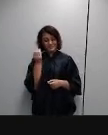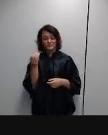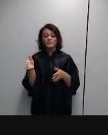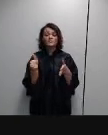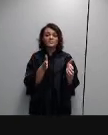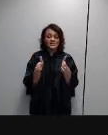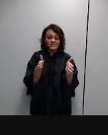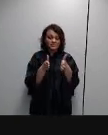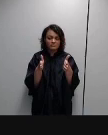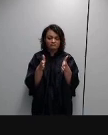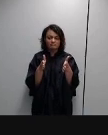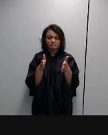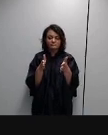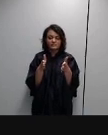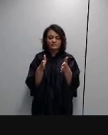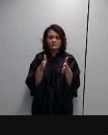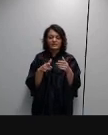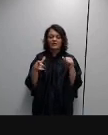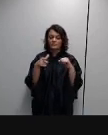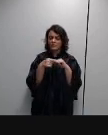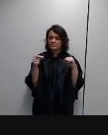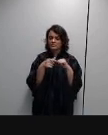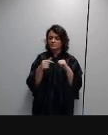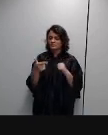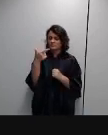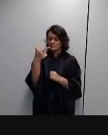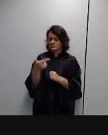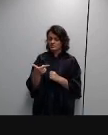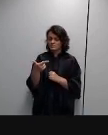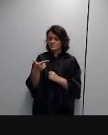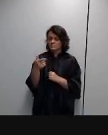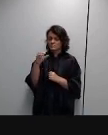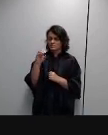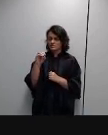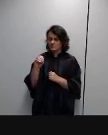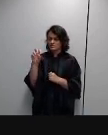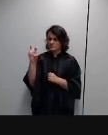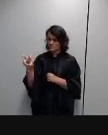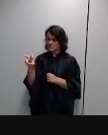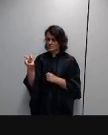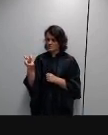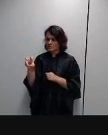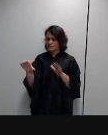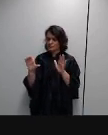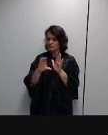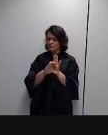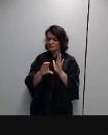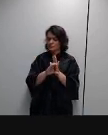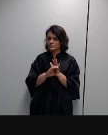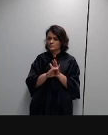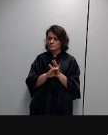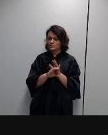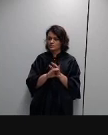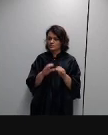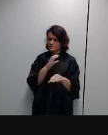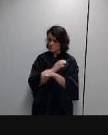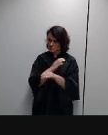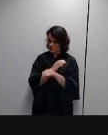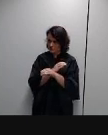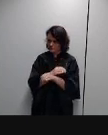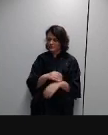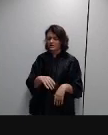é o do artigo 205 do Código Civil Isto é dez anos uma vez que se trata de preço público